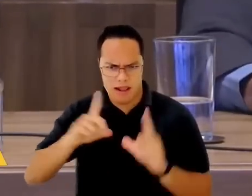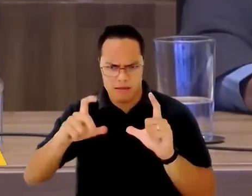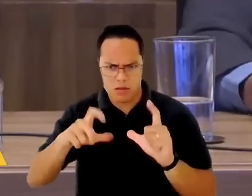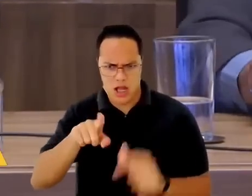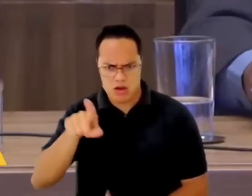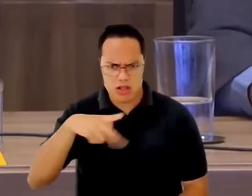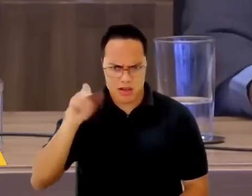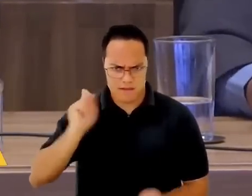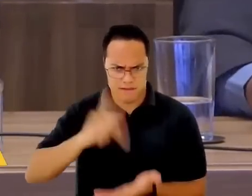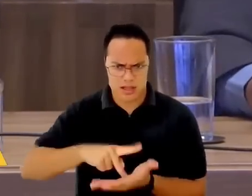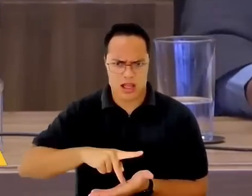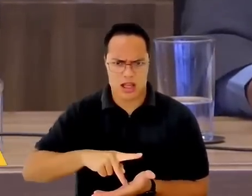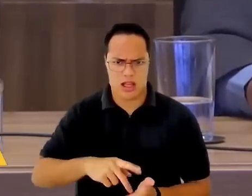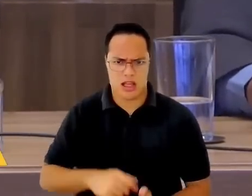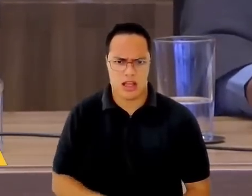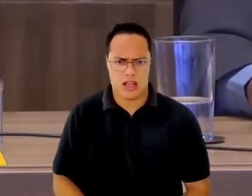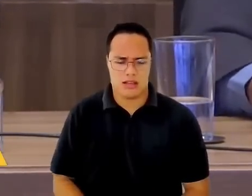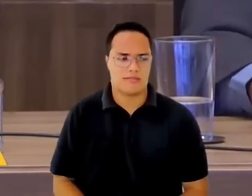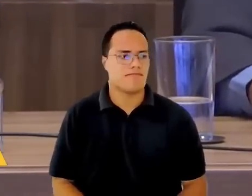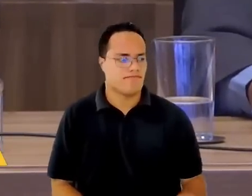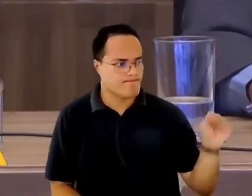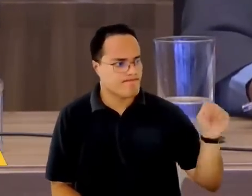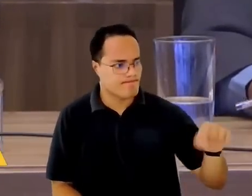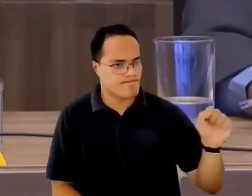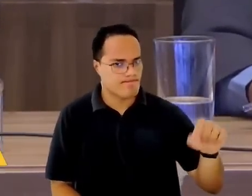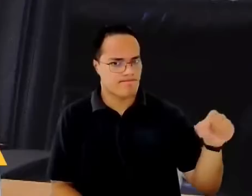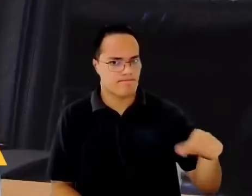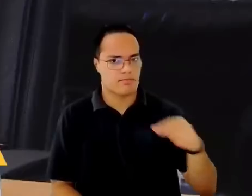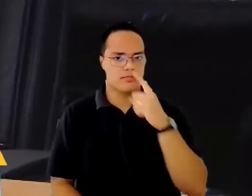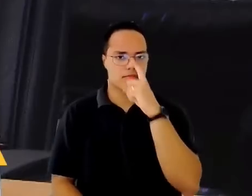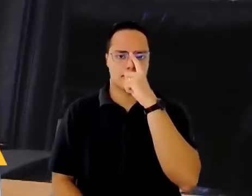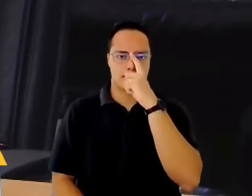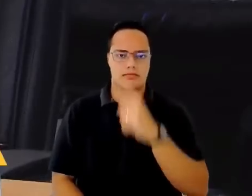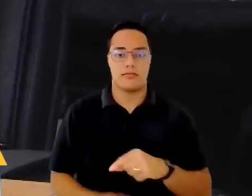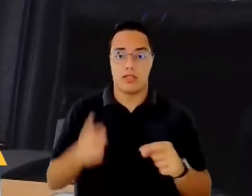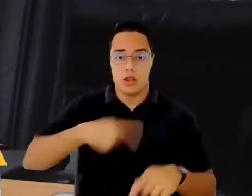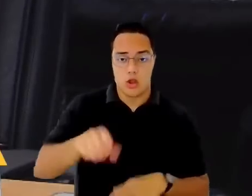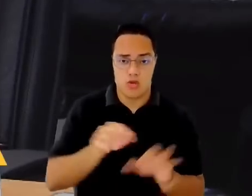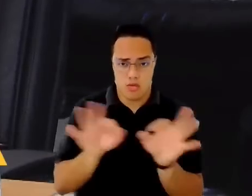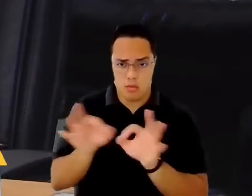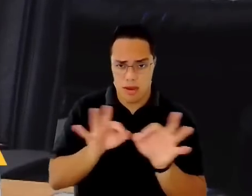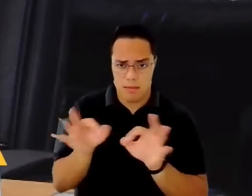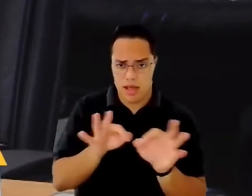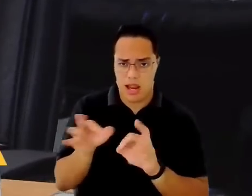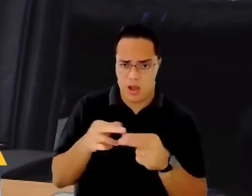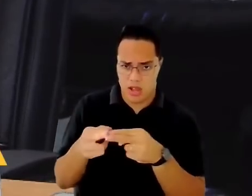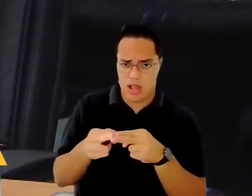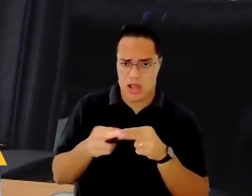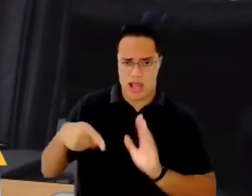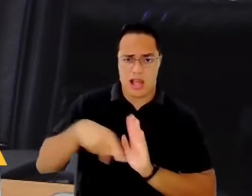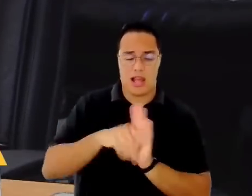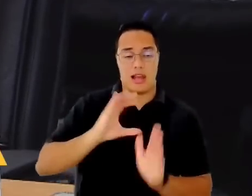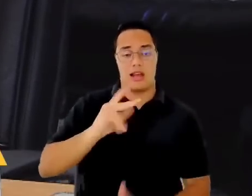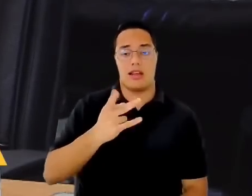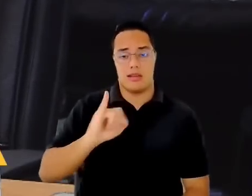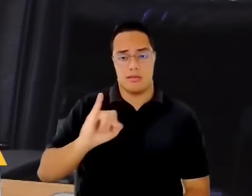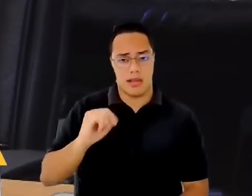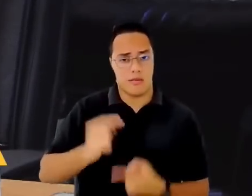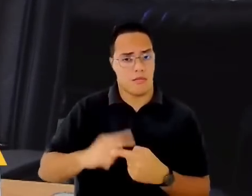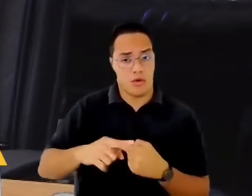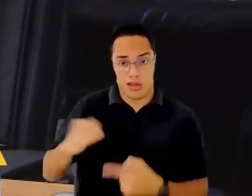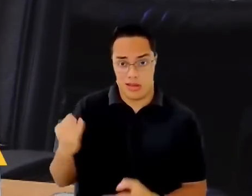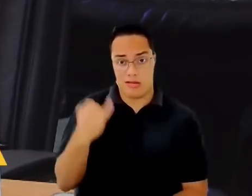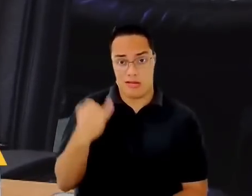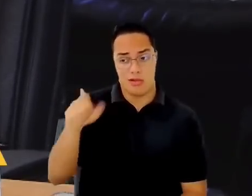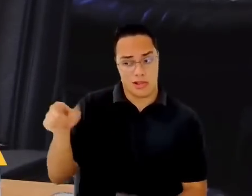sim e o senhor tem possibilidade nós vamos fazer um requerimento aqui dessa CPI Presidente Porque é importante essa fala é